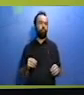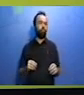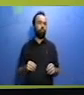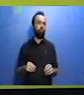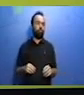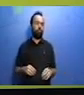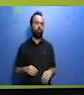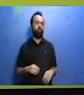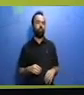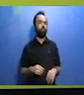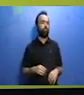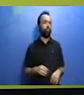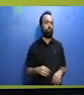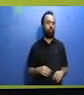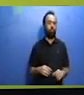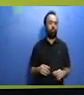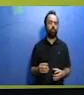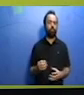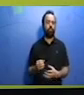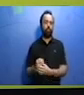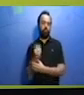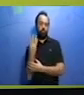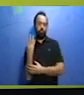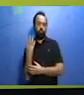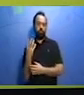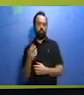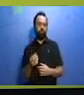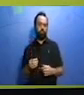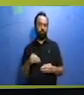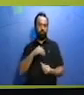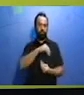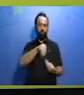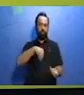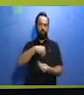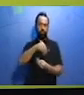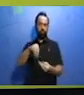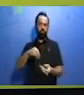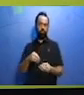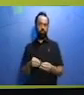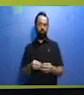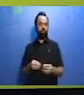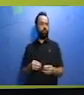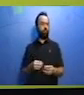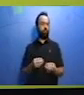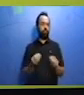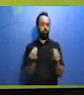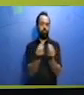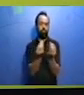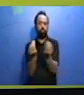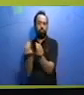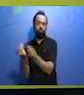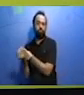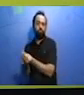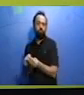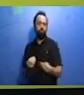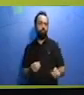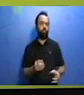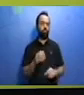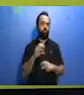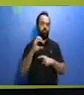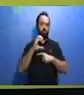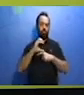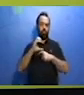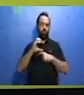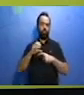combustíveis fósseis. Ele é formado por uma mistura complexa de compostos que contém átomos de carbono